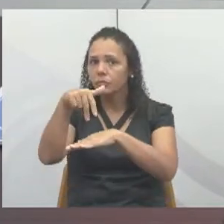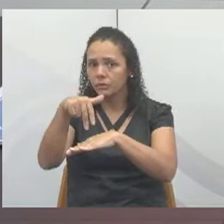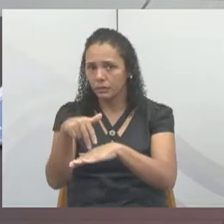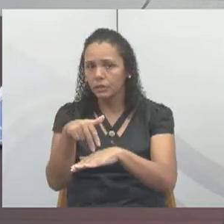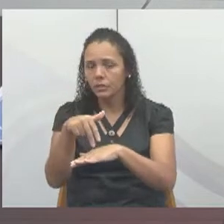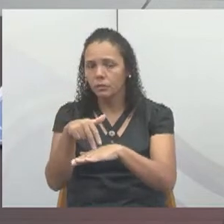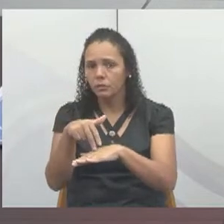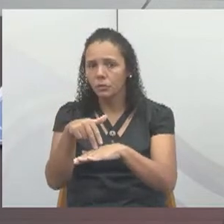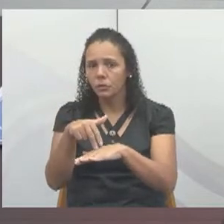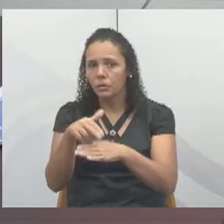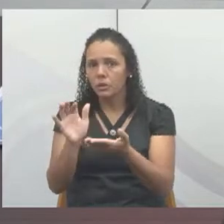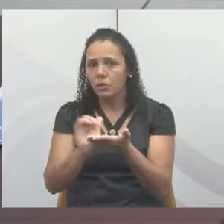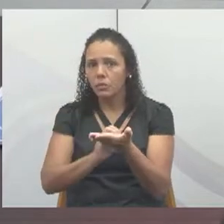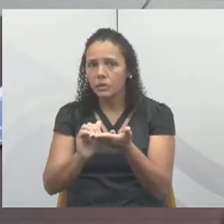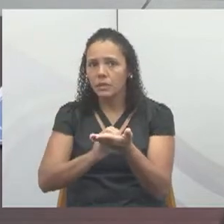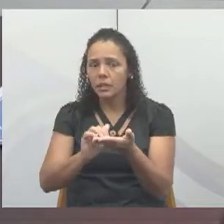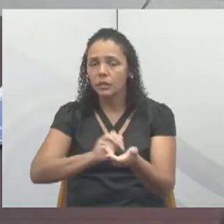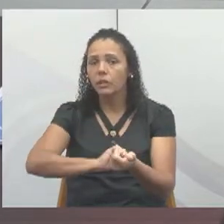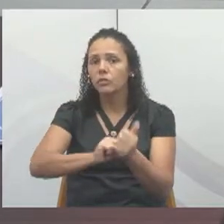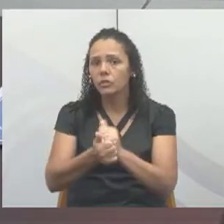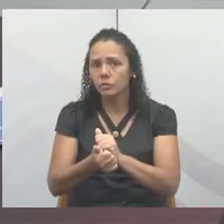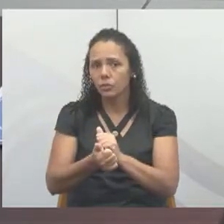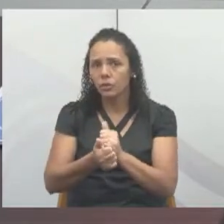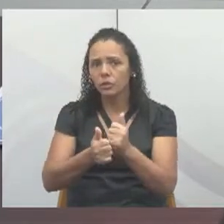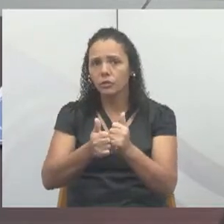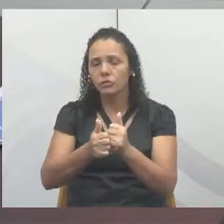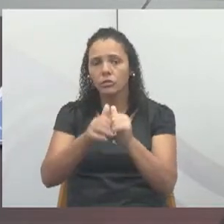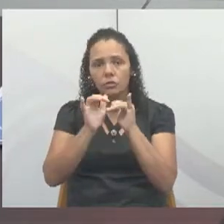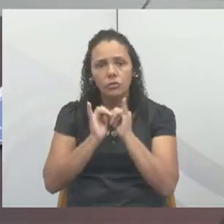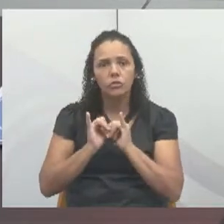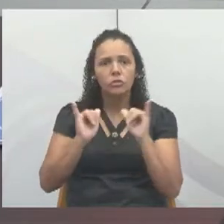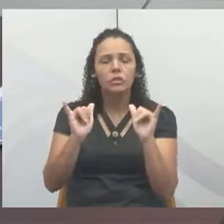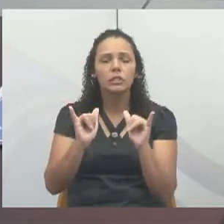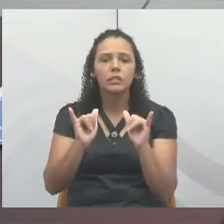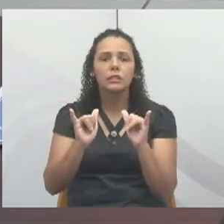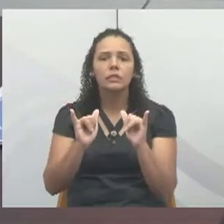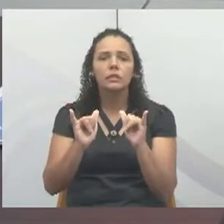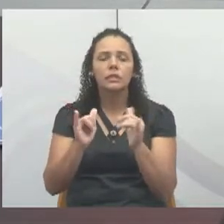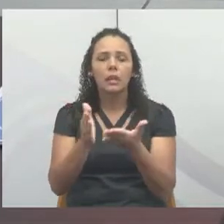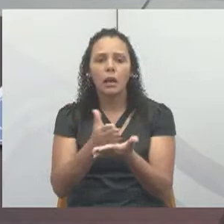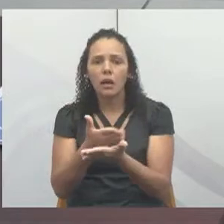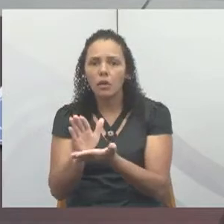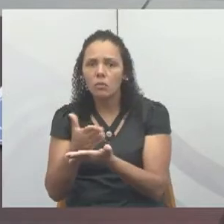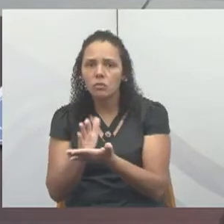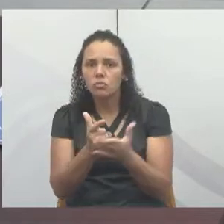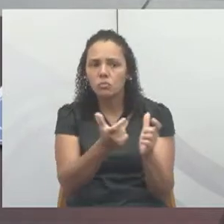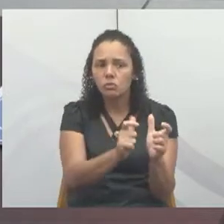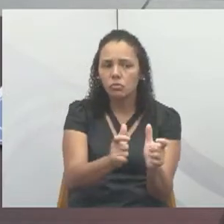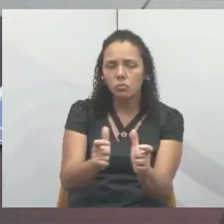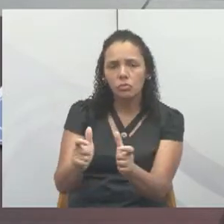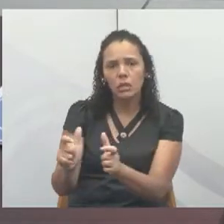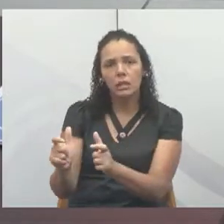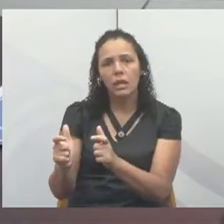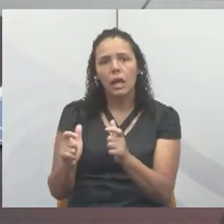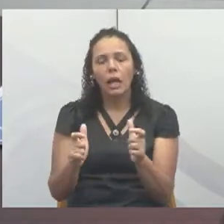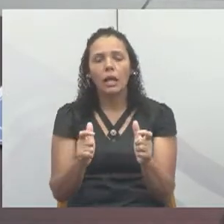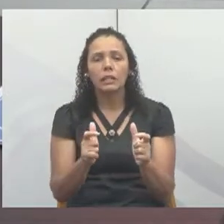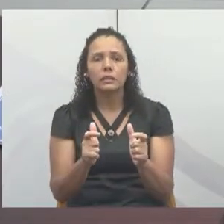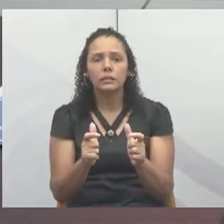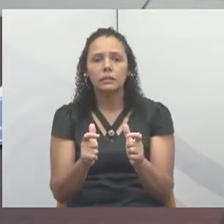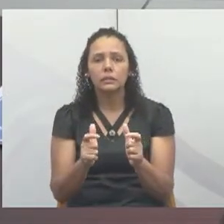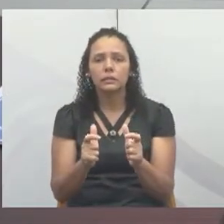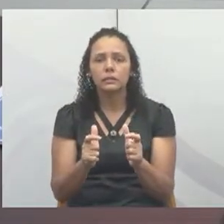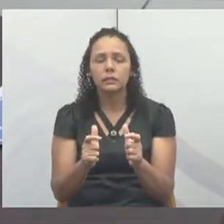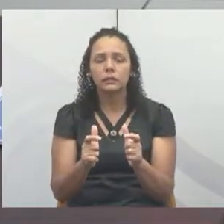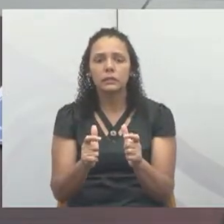aí hoje, o secretário de esporte dizendo algumas áreas que seria beneficiada com recurso que